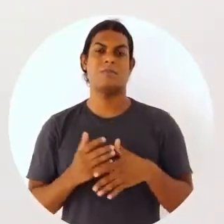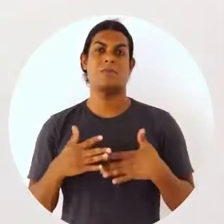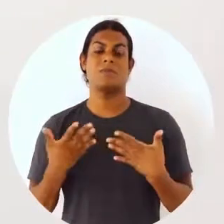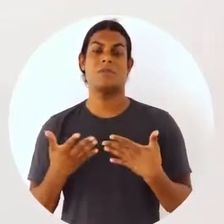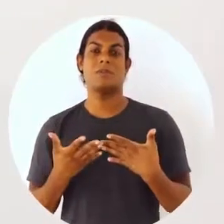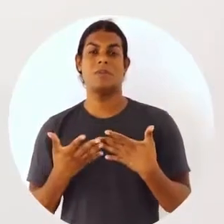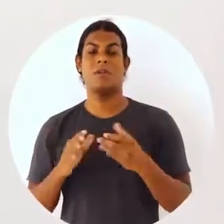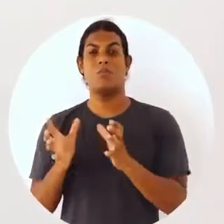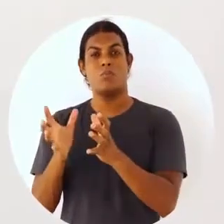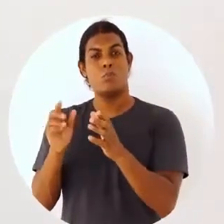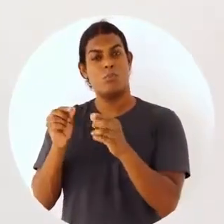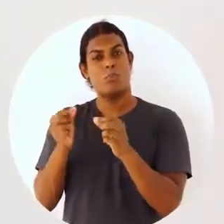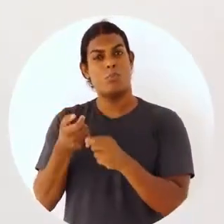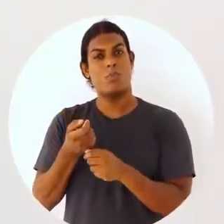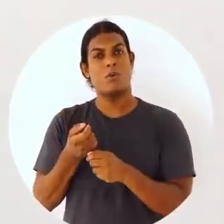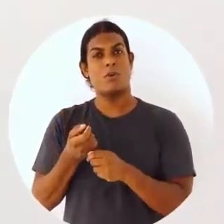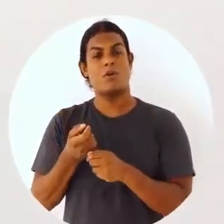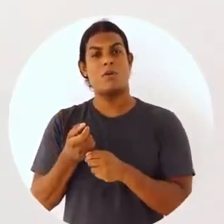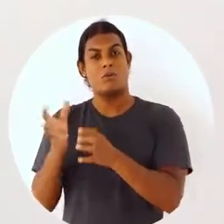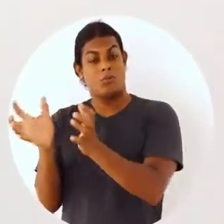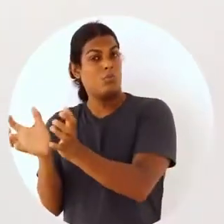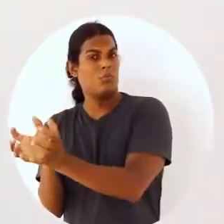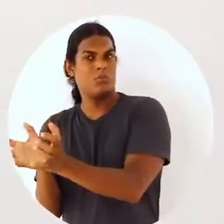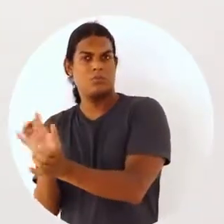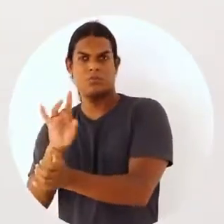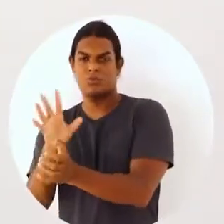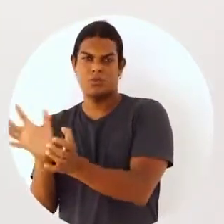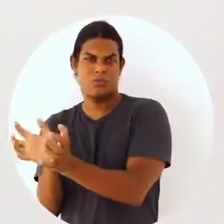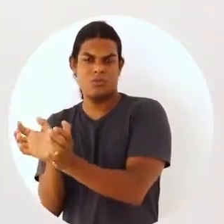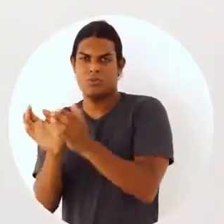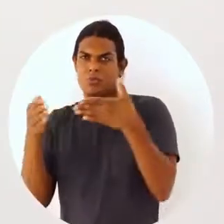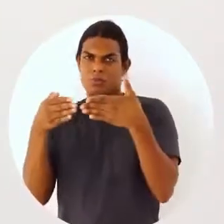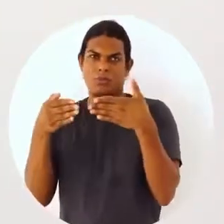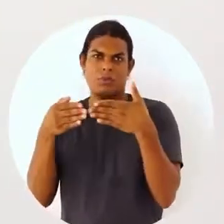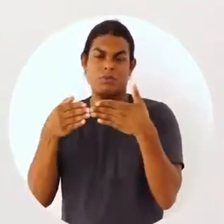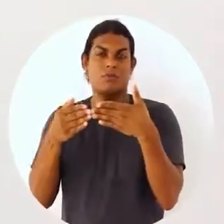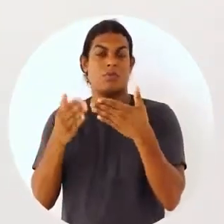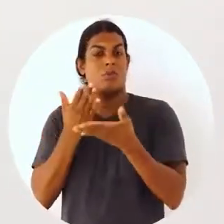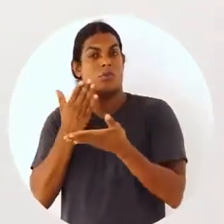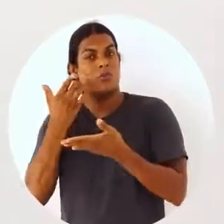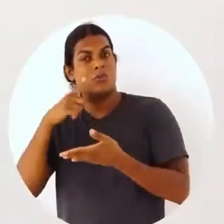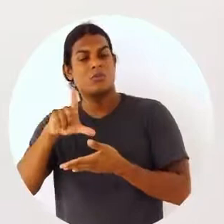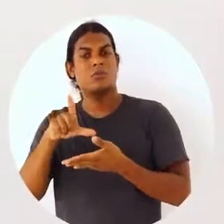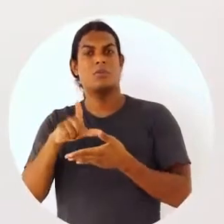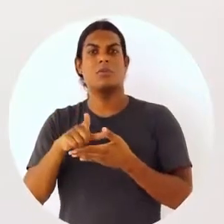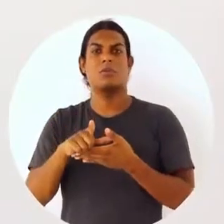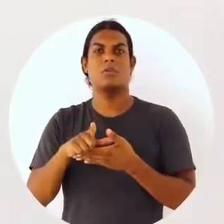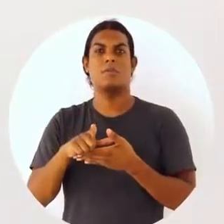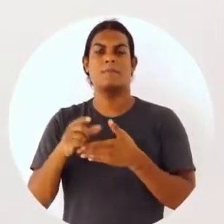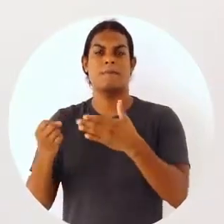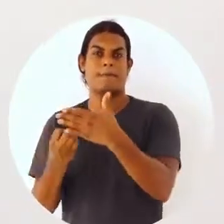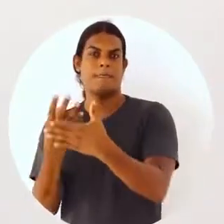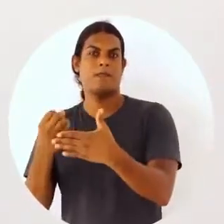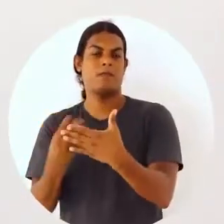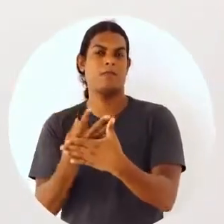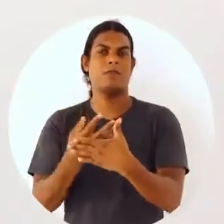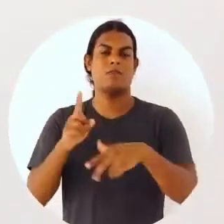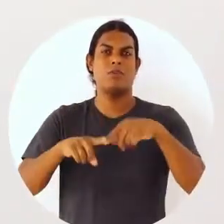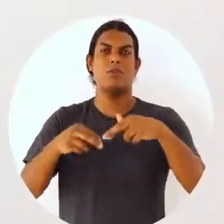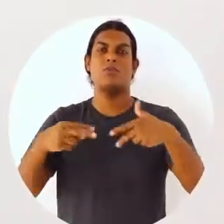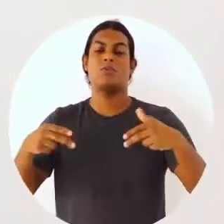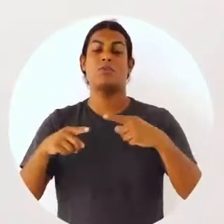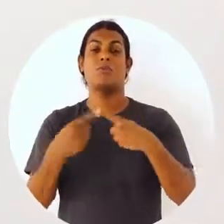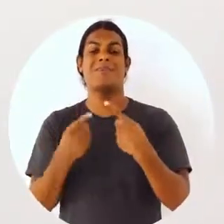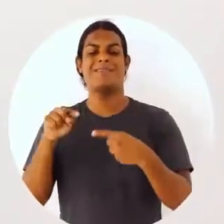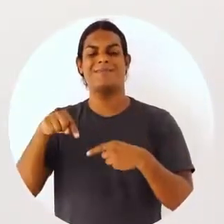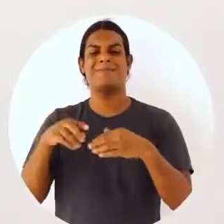de indivíduos desenvolvia todo o produto até a sua entrega ao consumidor final. Isso fazia com que o produto ficasse caro